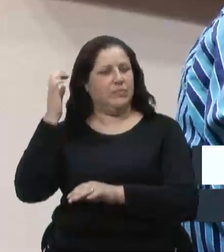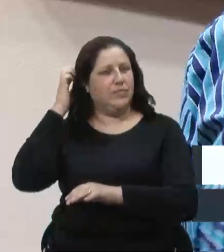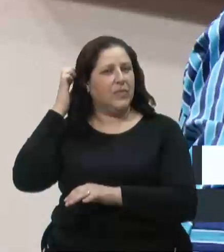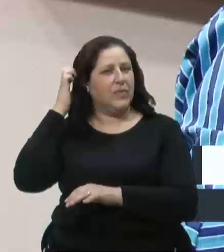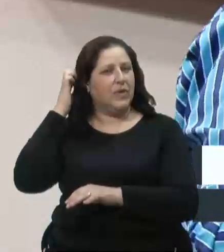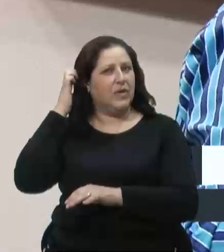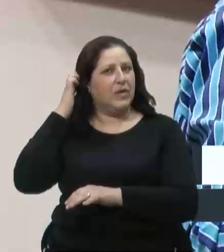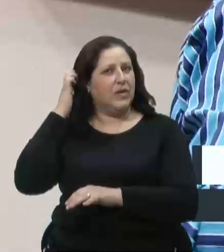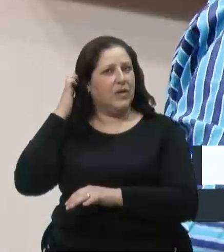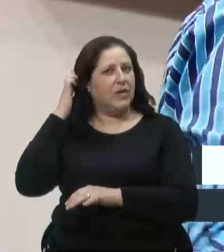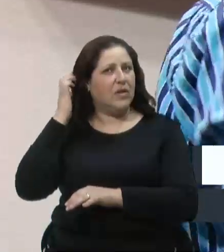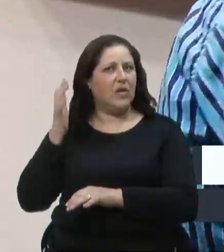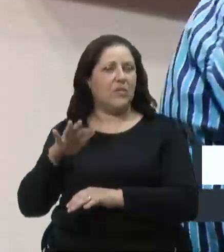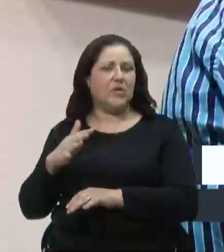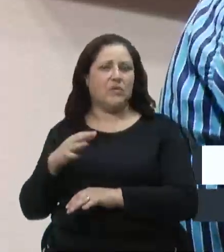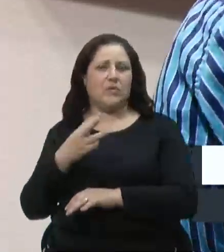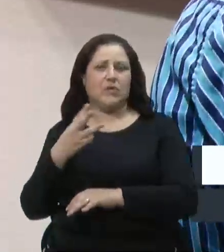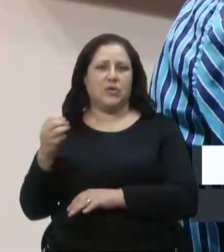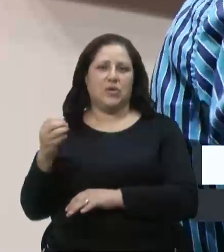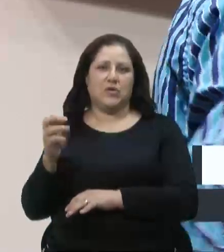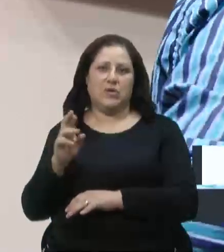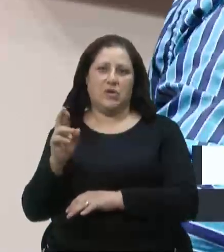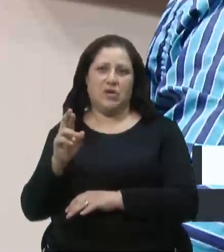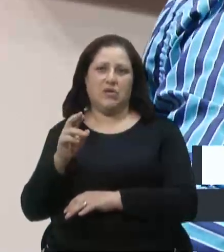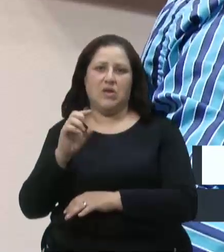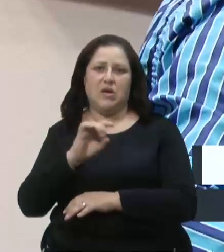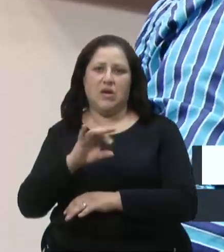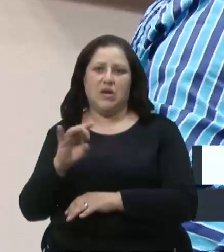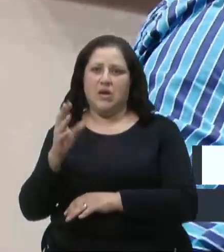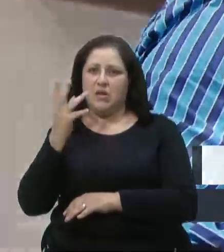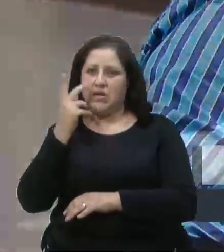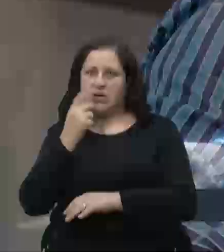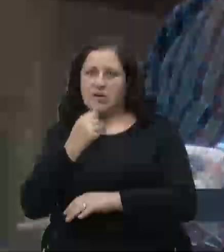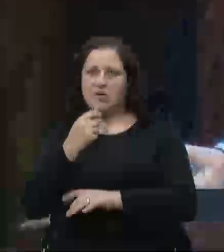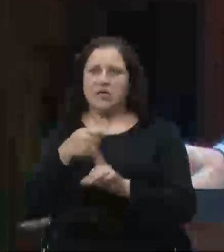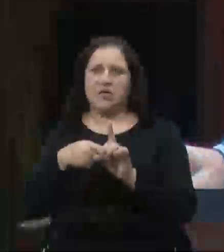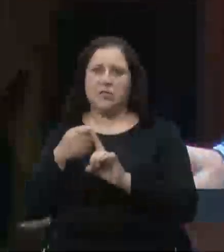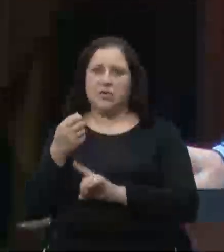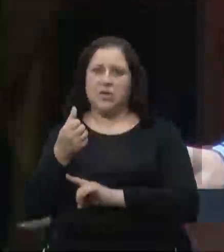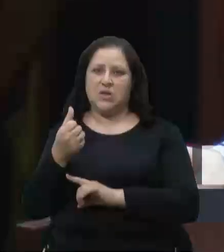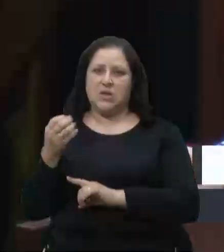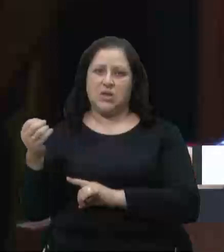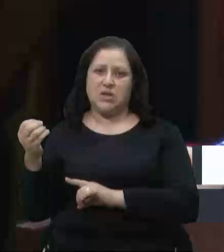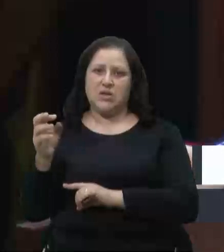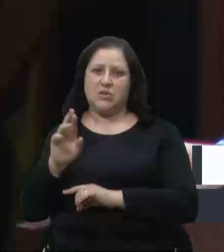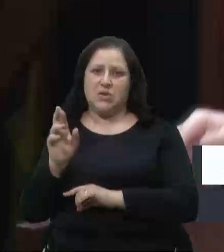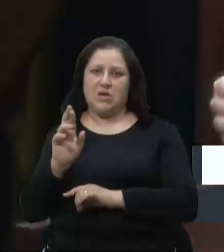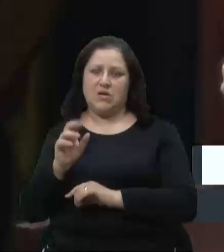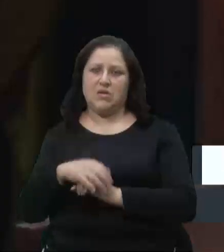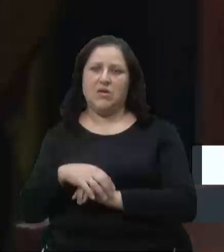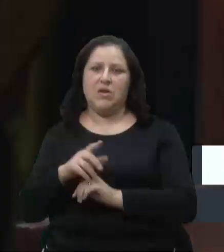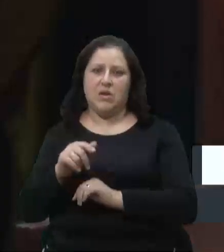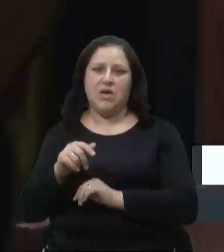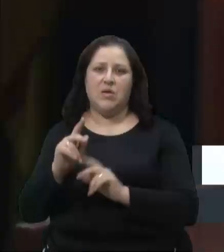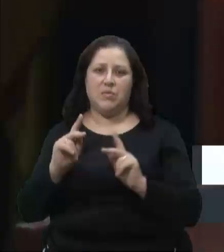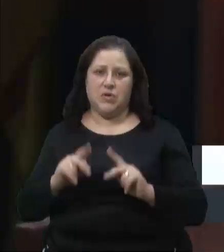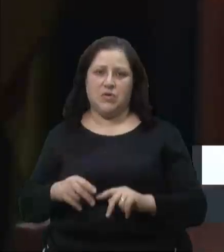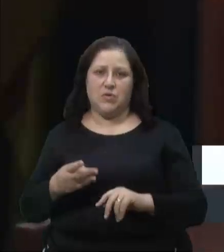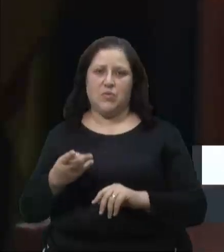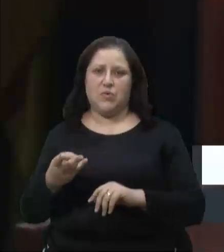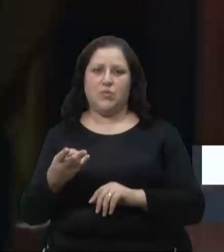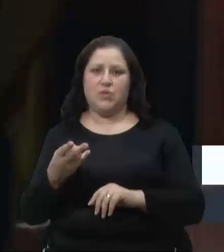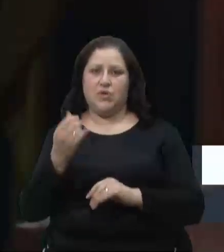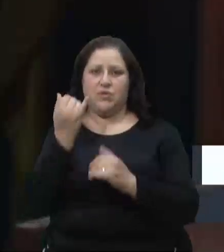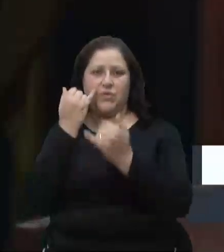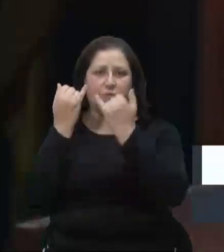de aplicação em torno de R$300, então seriam R$600 por criança por mês, né? E eles vão buscar informações nessas